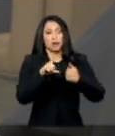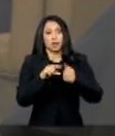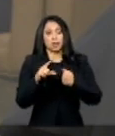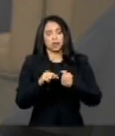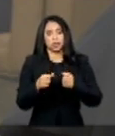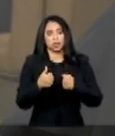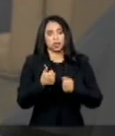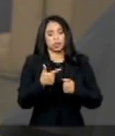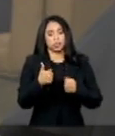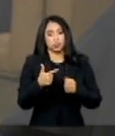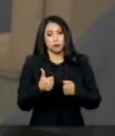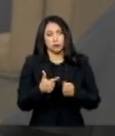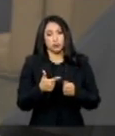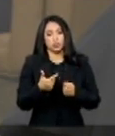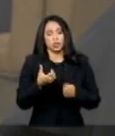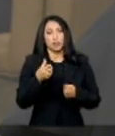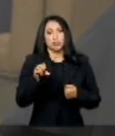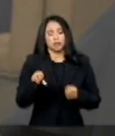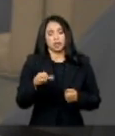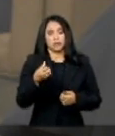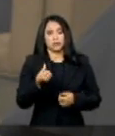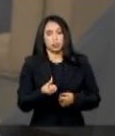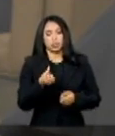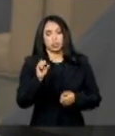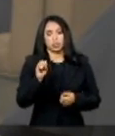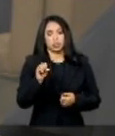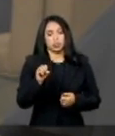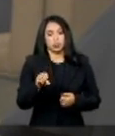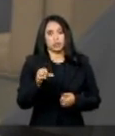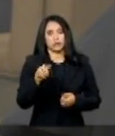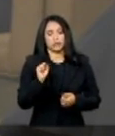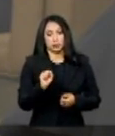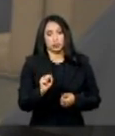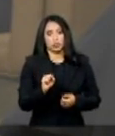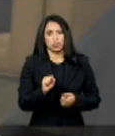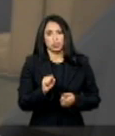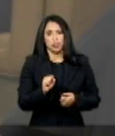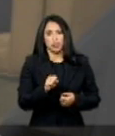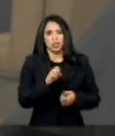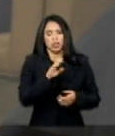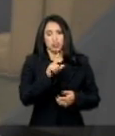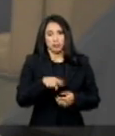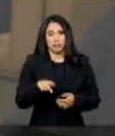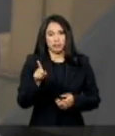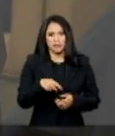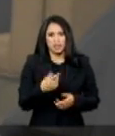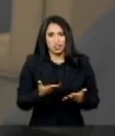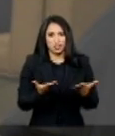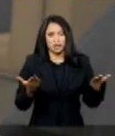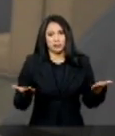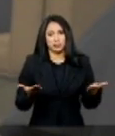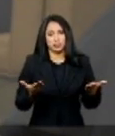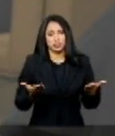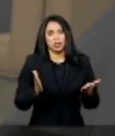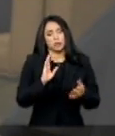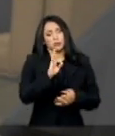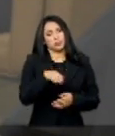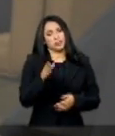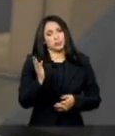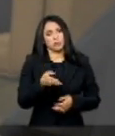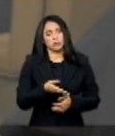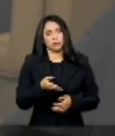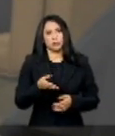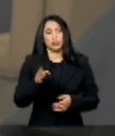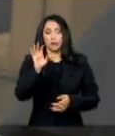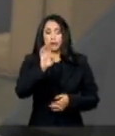plenário eu estou pedindo liminar hoje estamos no mérito já que essa lei foi suspensa os efeitos dela inclusive conseguiram ser suspensos é no próprio